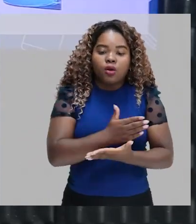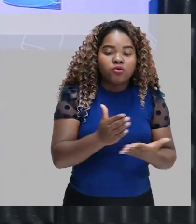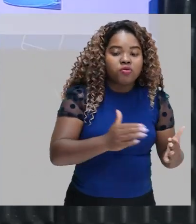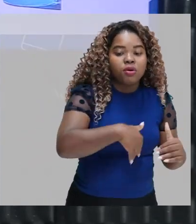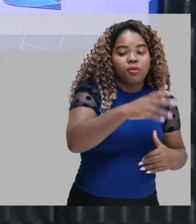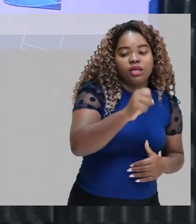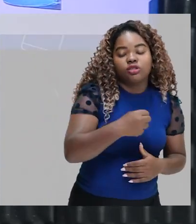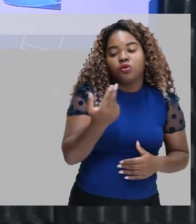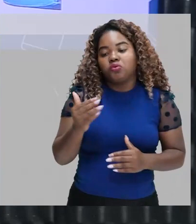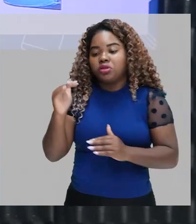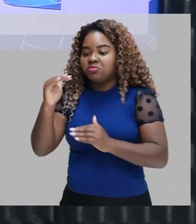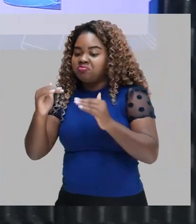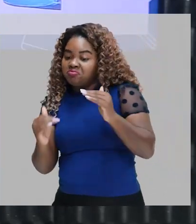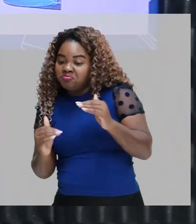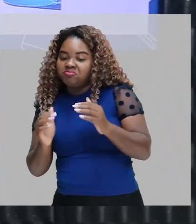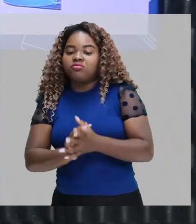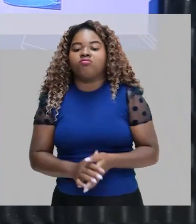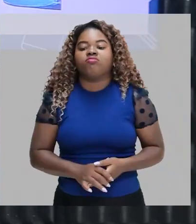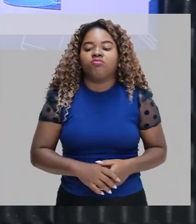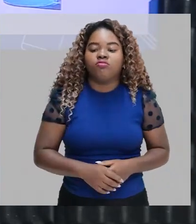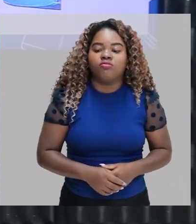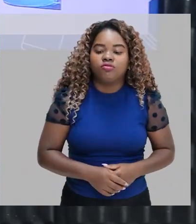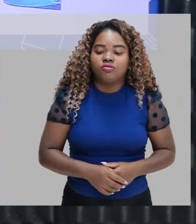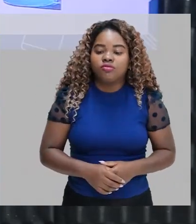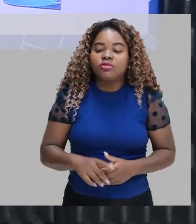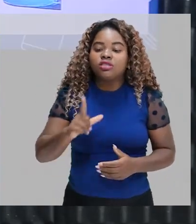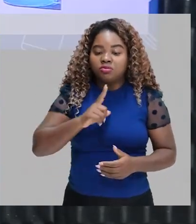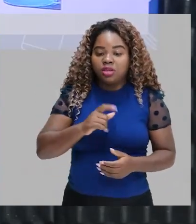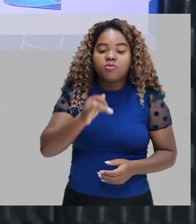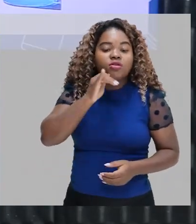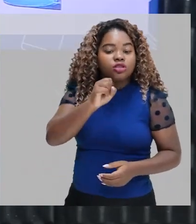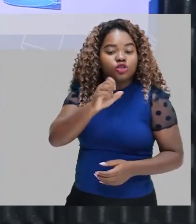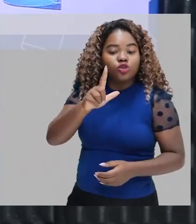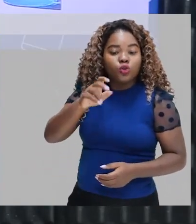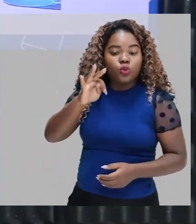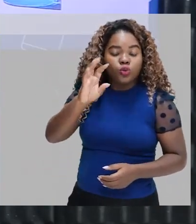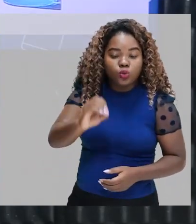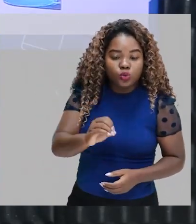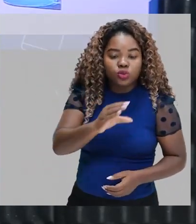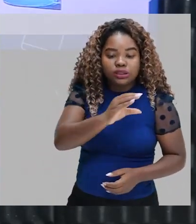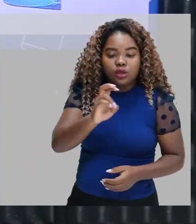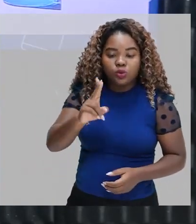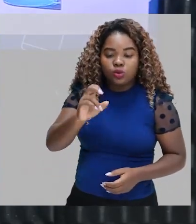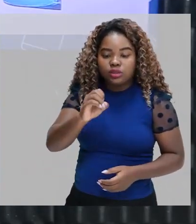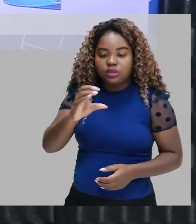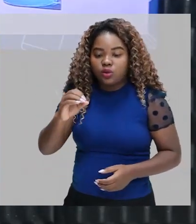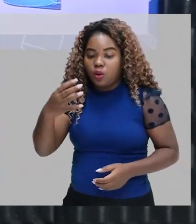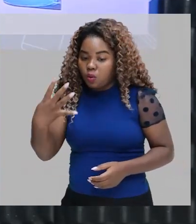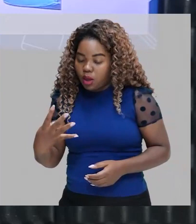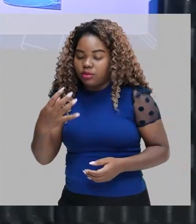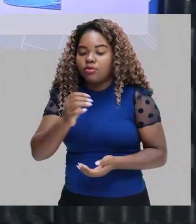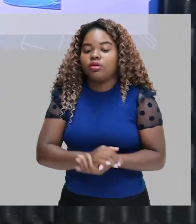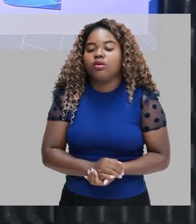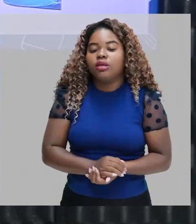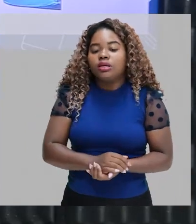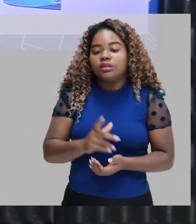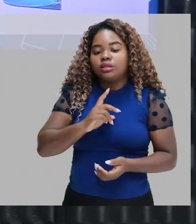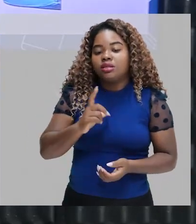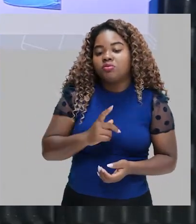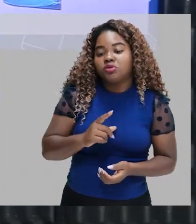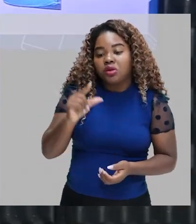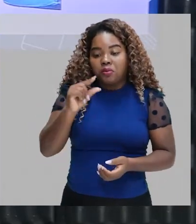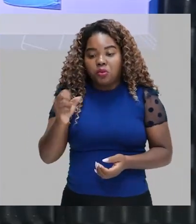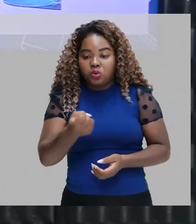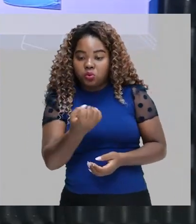uma solubilidade com a água. Então, soluto vai ser aquela substância que vai aparecer em menor